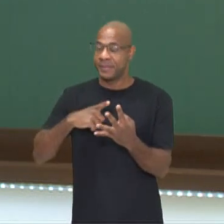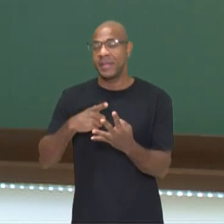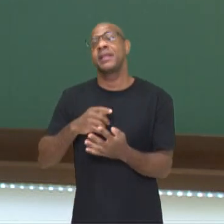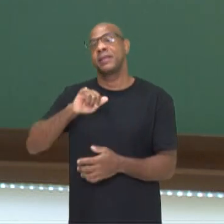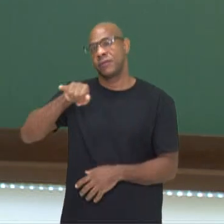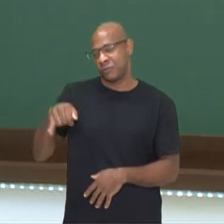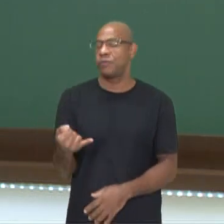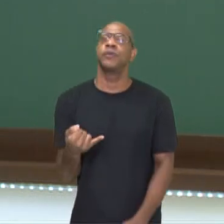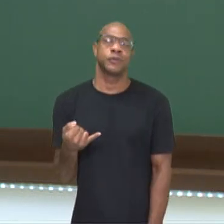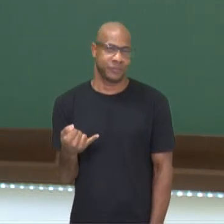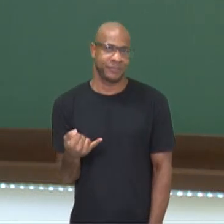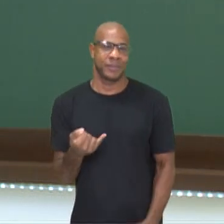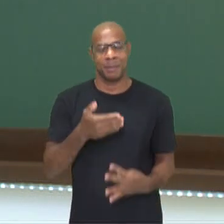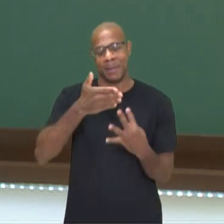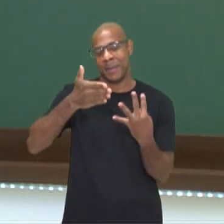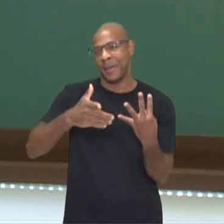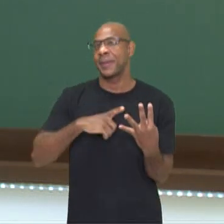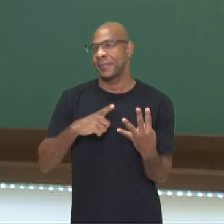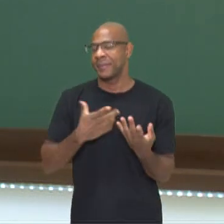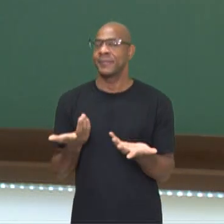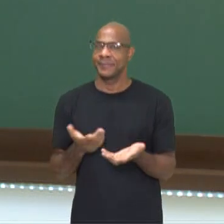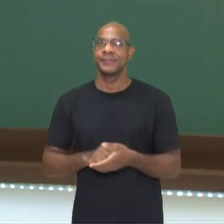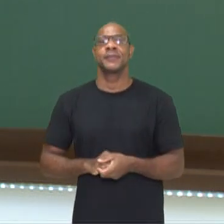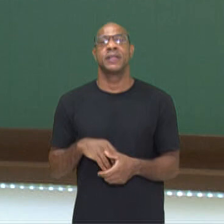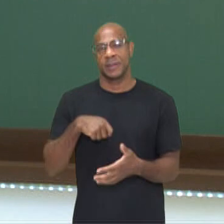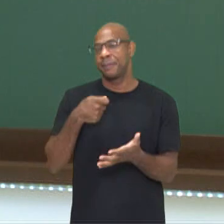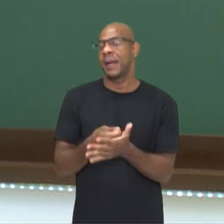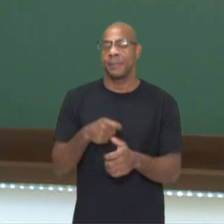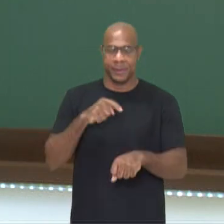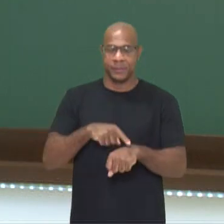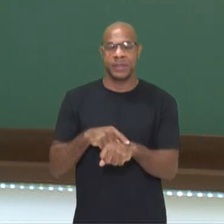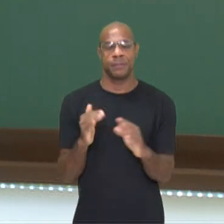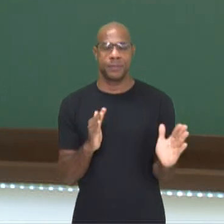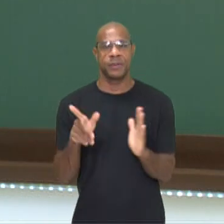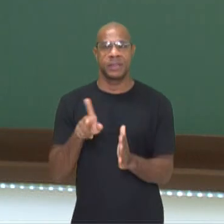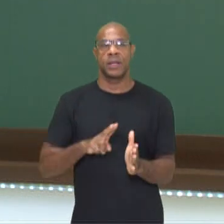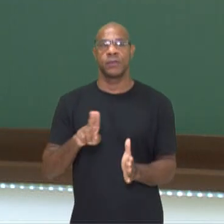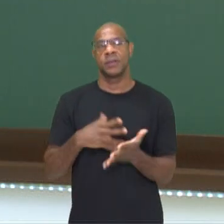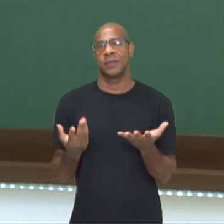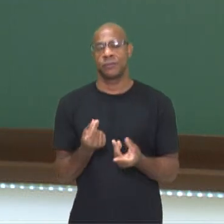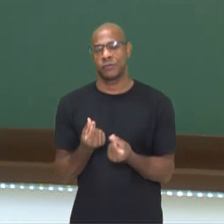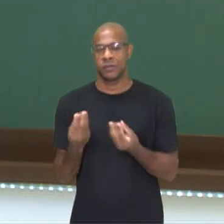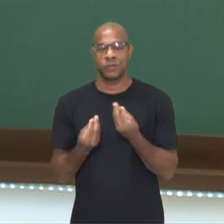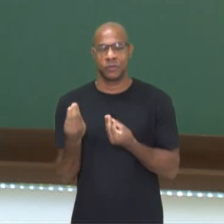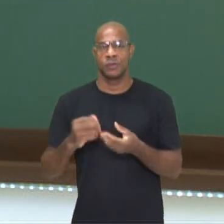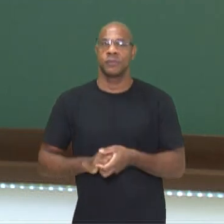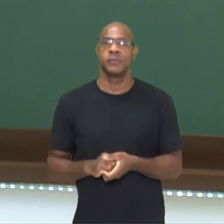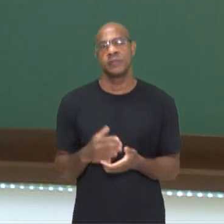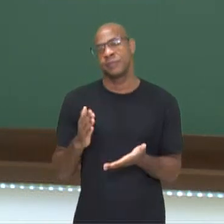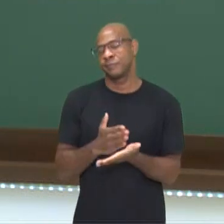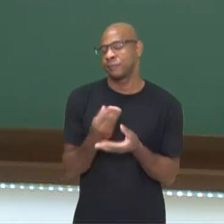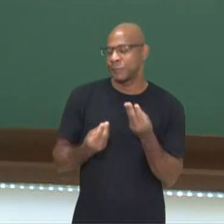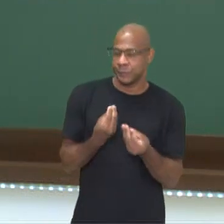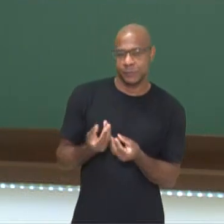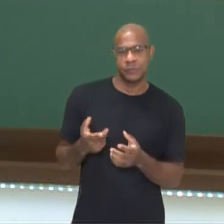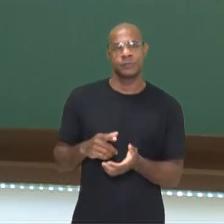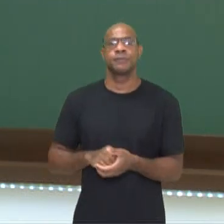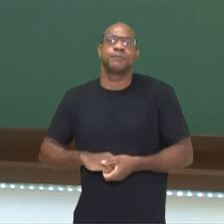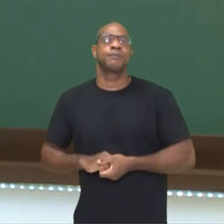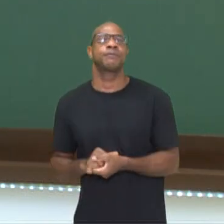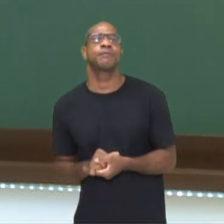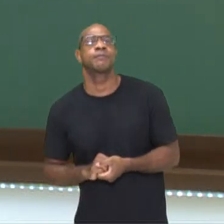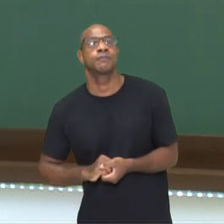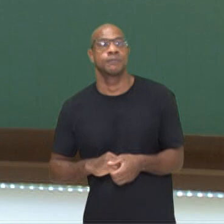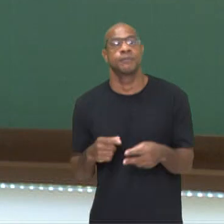pelo que nós comentamos anteriormente, né? O juro você paga pelo tempo que você está usando o dinheiro de alguma outra instituição ou de alguma